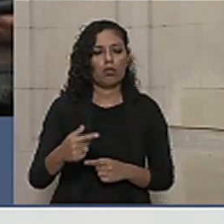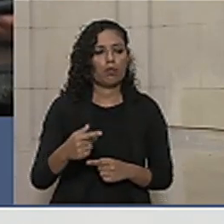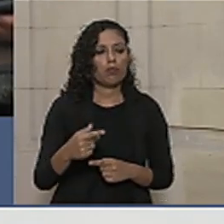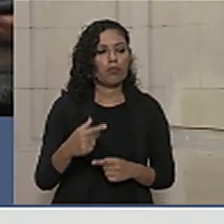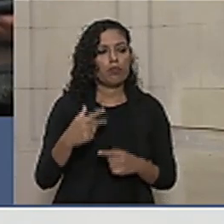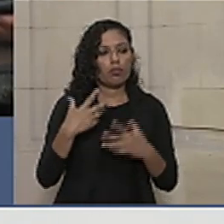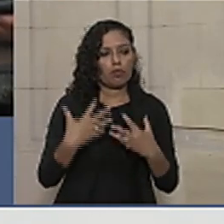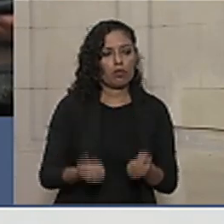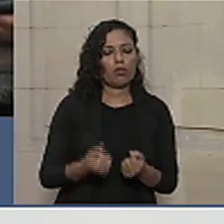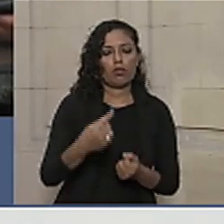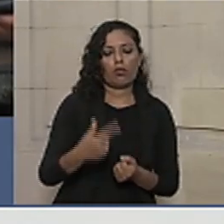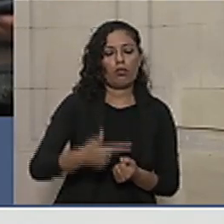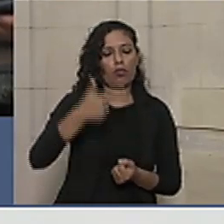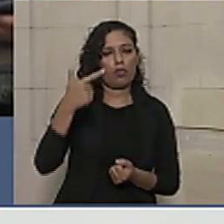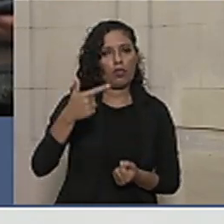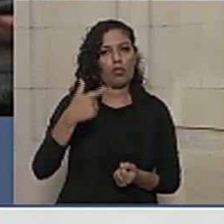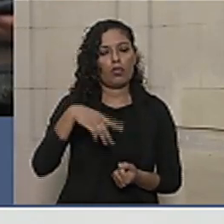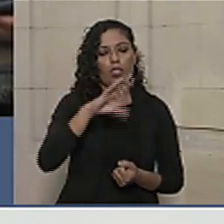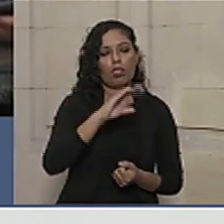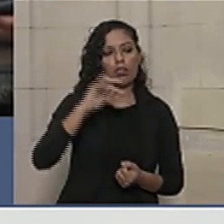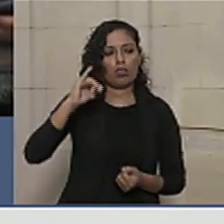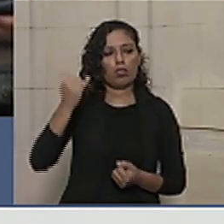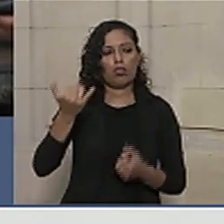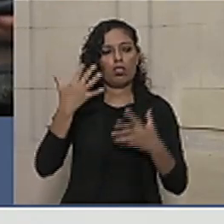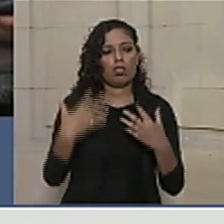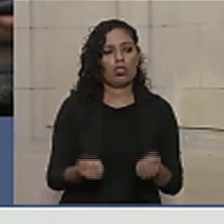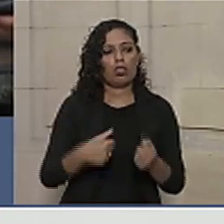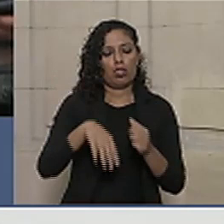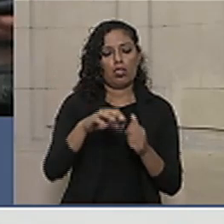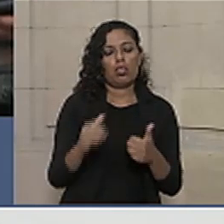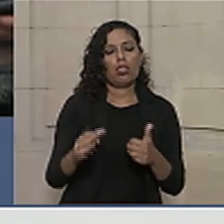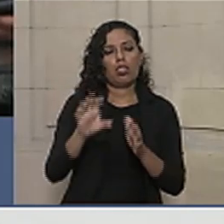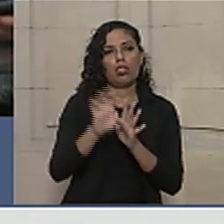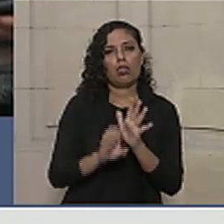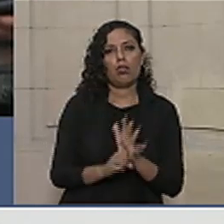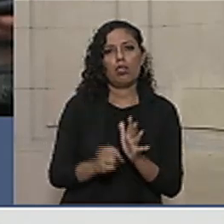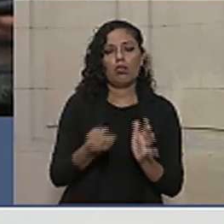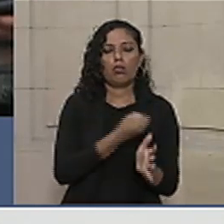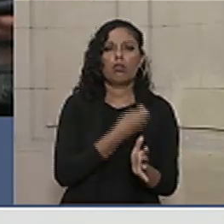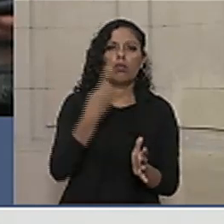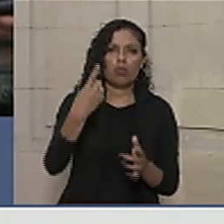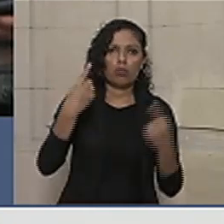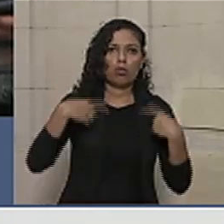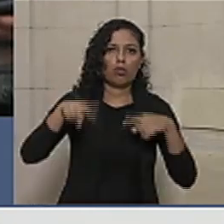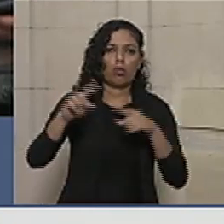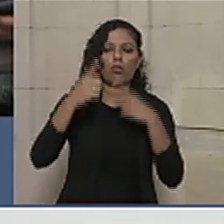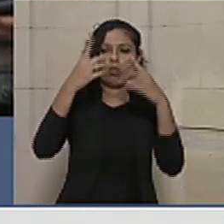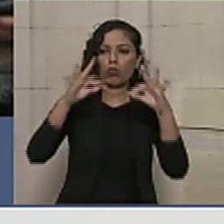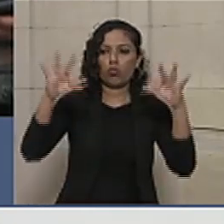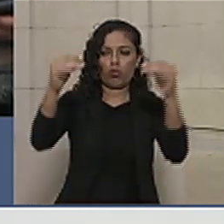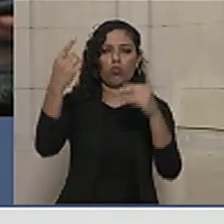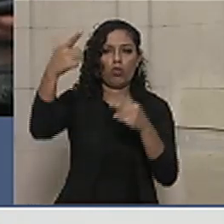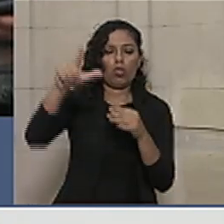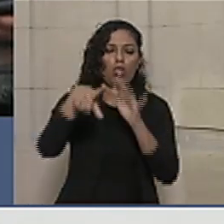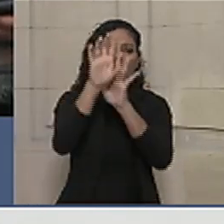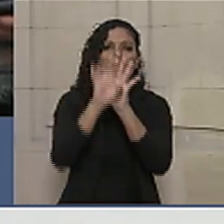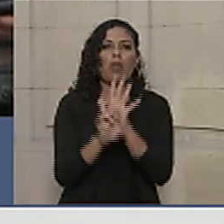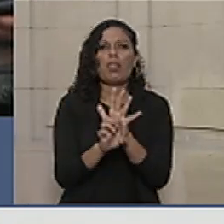faz um voto. A CCJ deu favorável com subemenda número 1 e contrária às demais emendas.